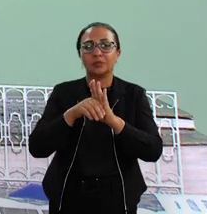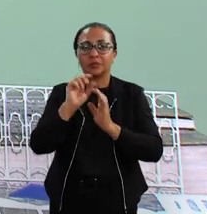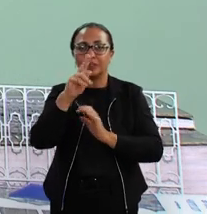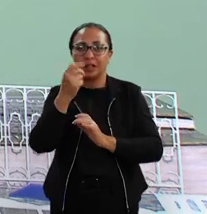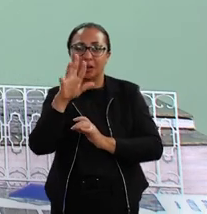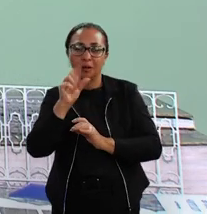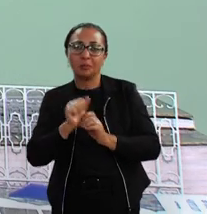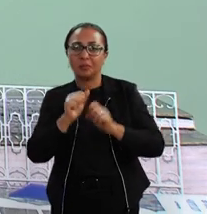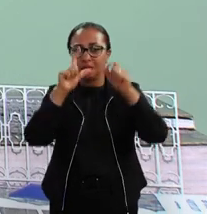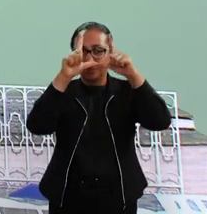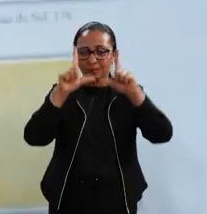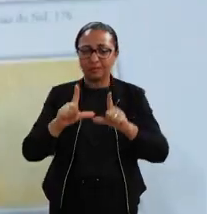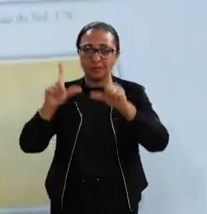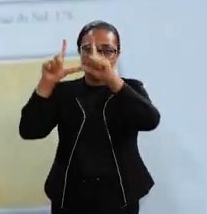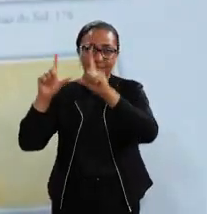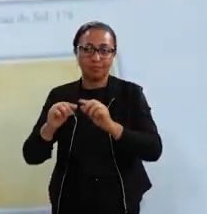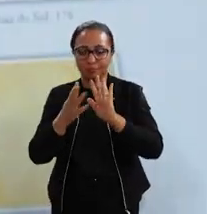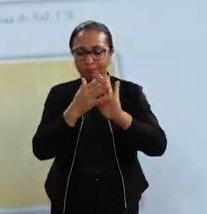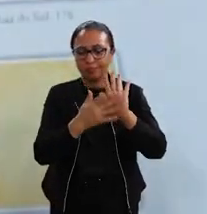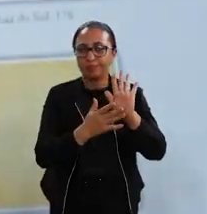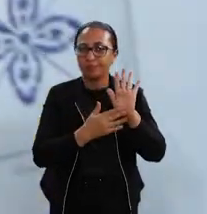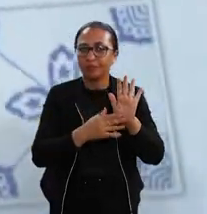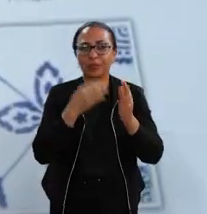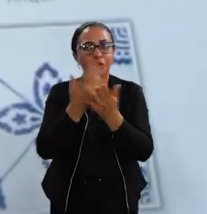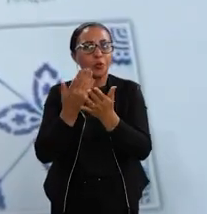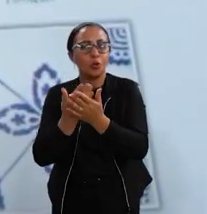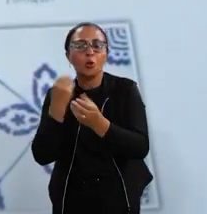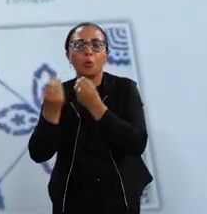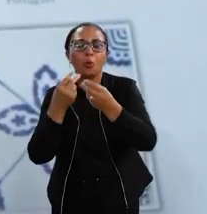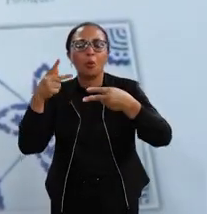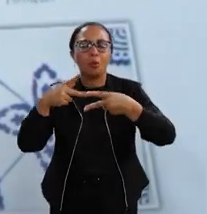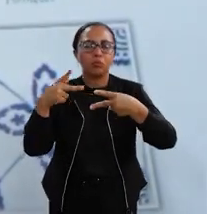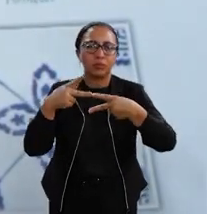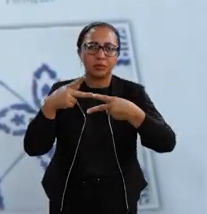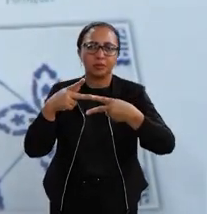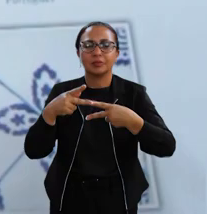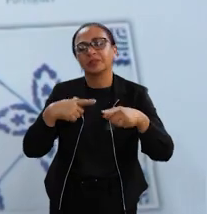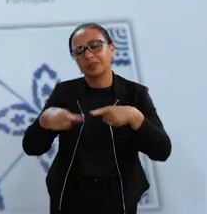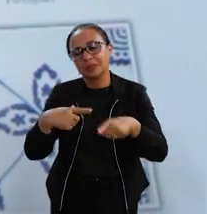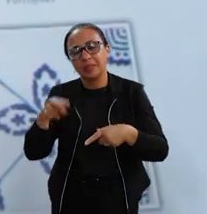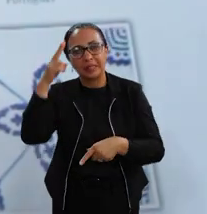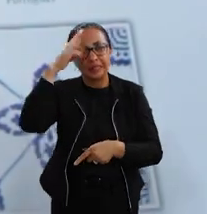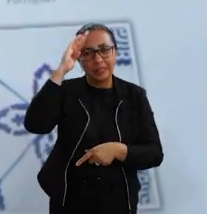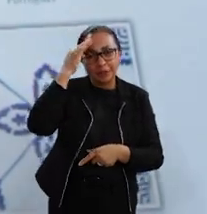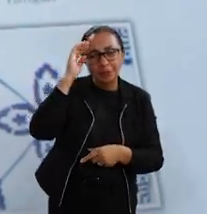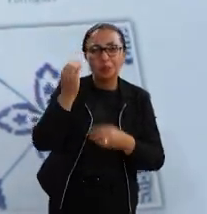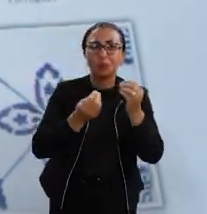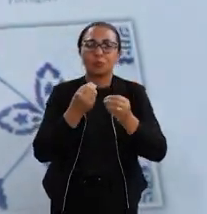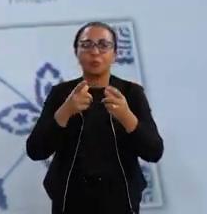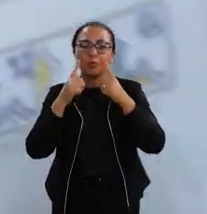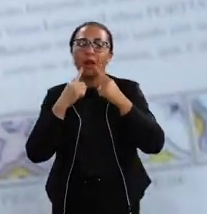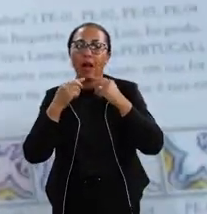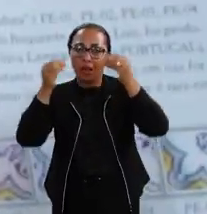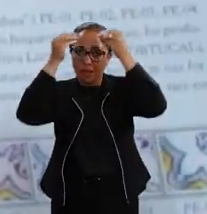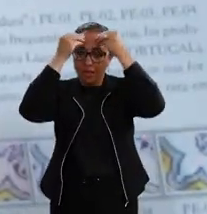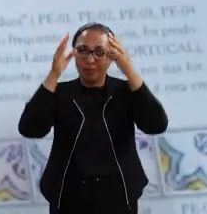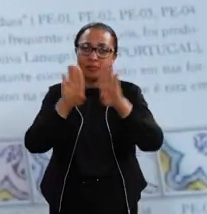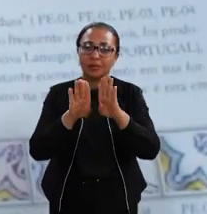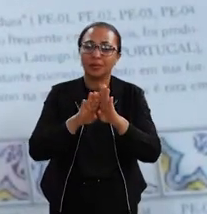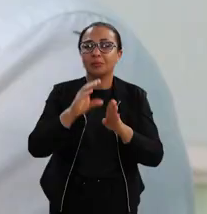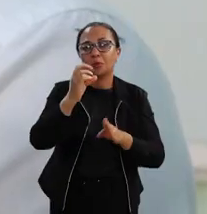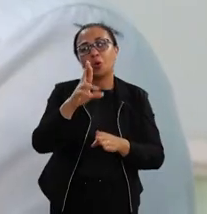gráficos táteis dos azulejos. E estudando como que são esses padrões, levando em consideração a linguagem